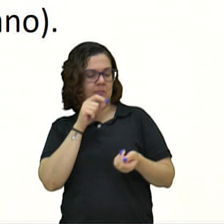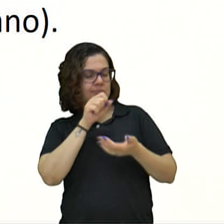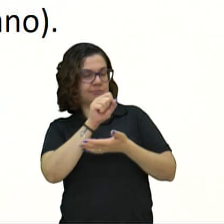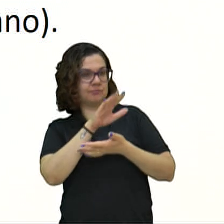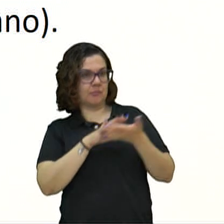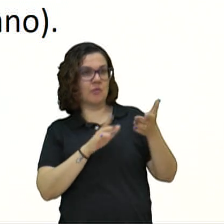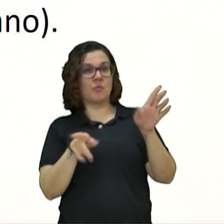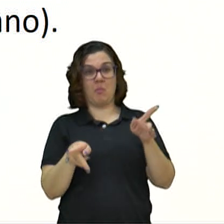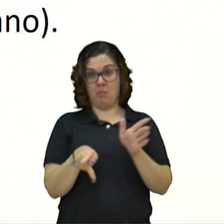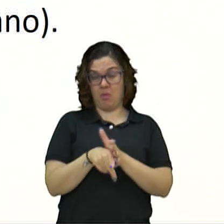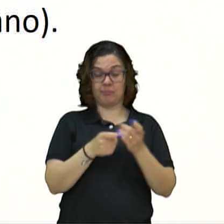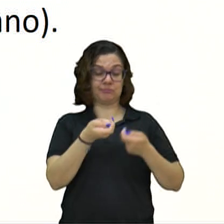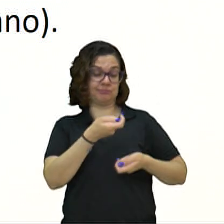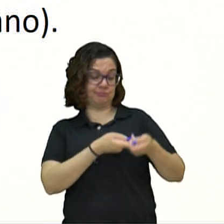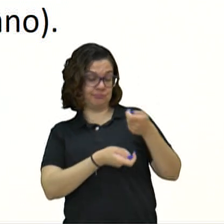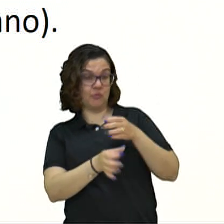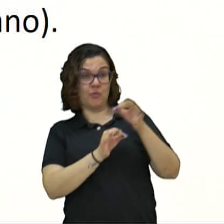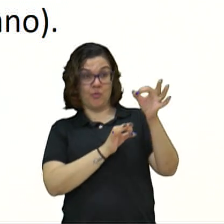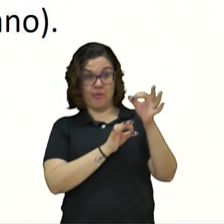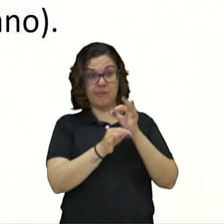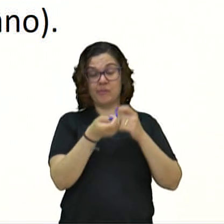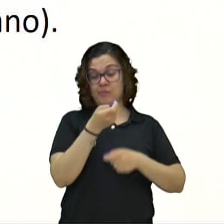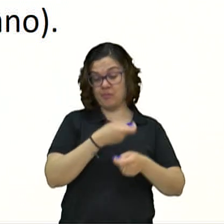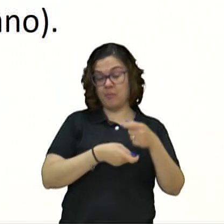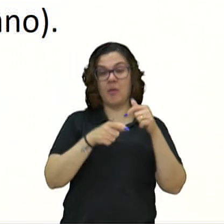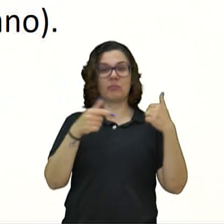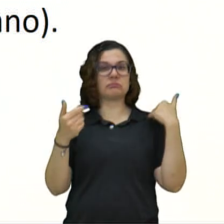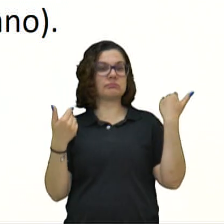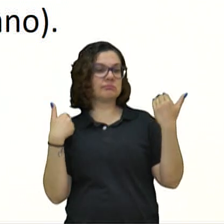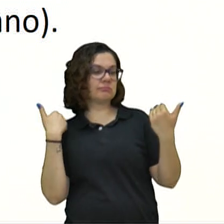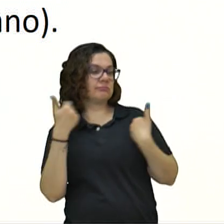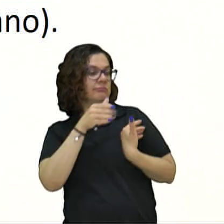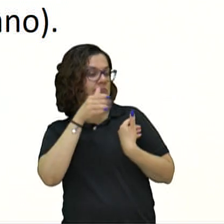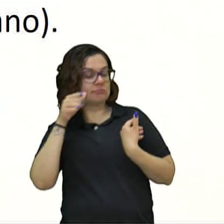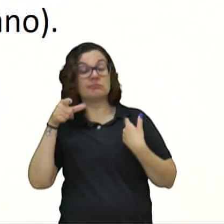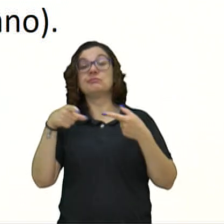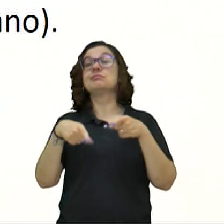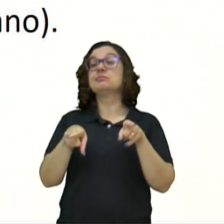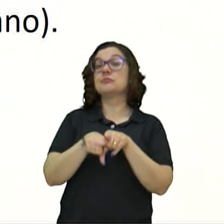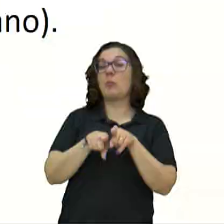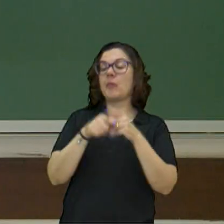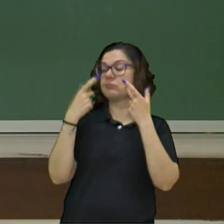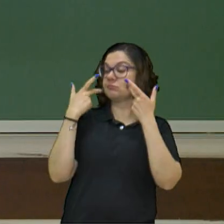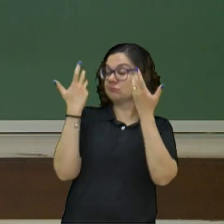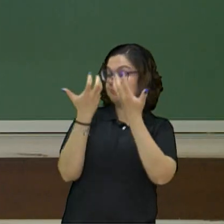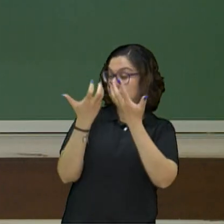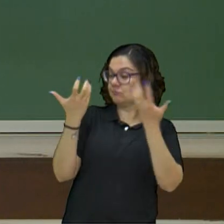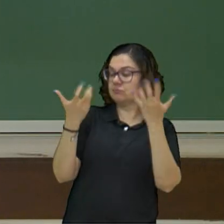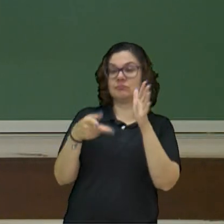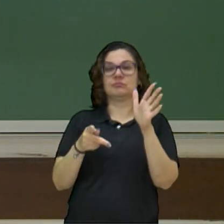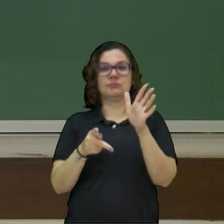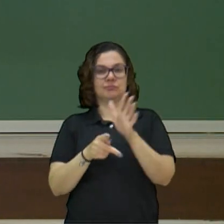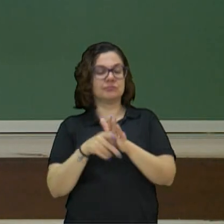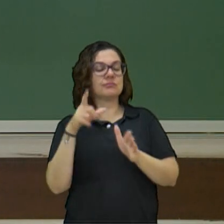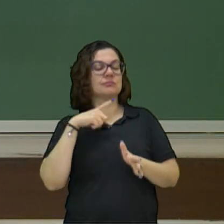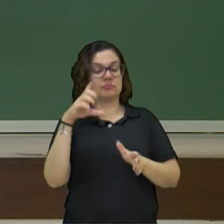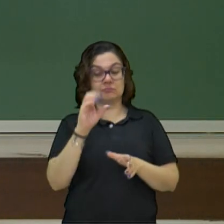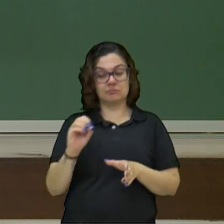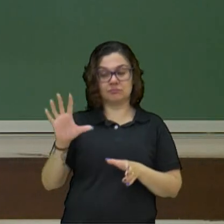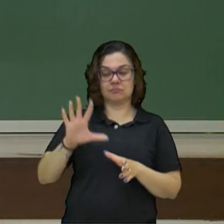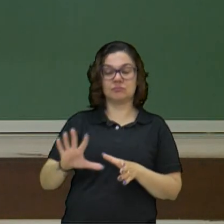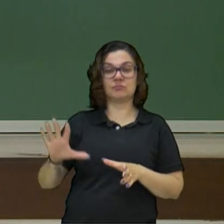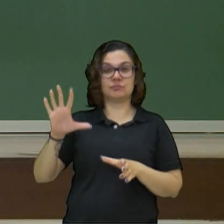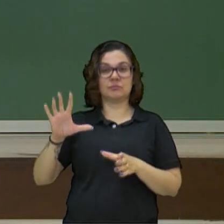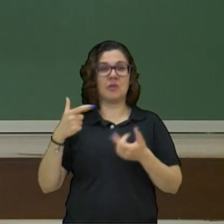essa atividade econômica que é o turismo e relacionada aos recursos naturais na oceania a gente vai